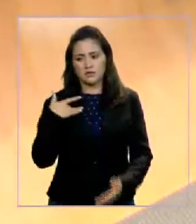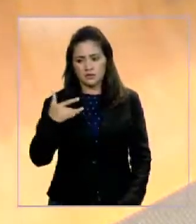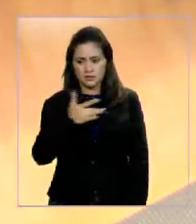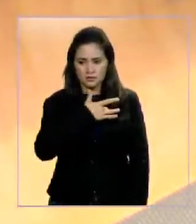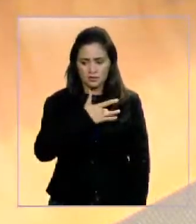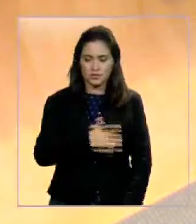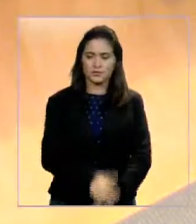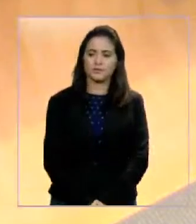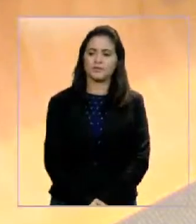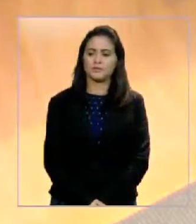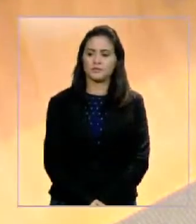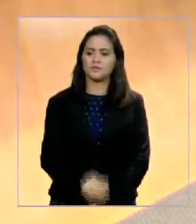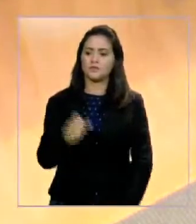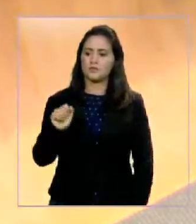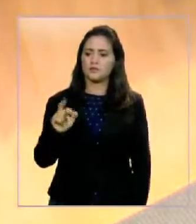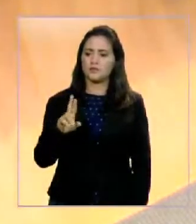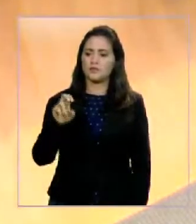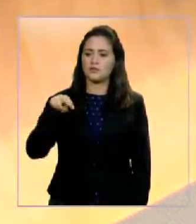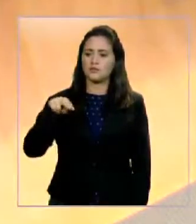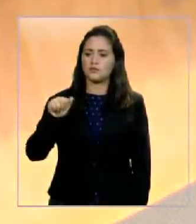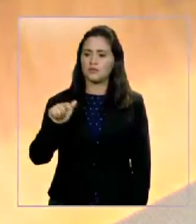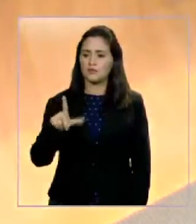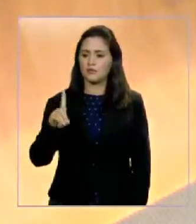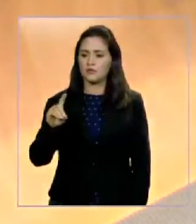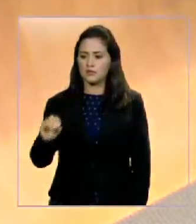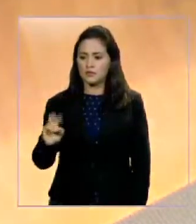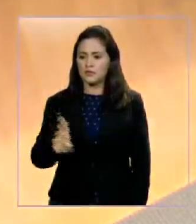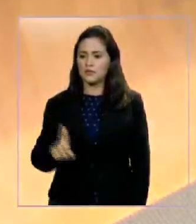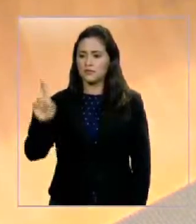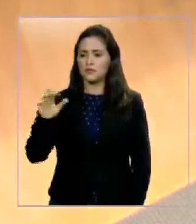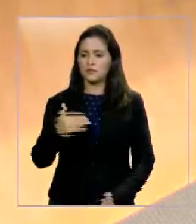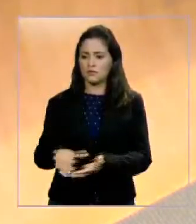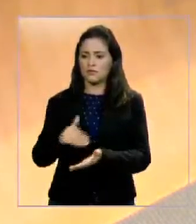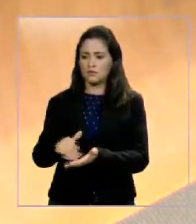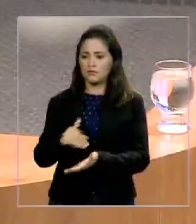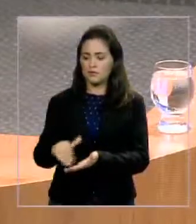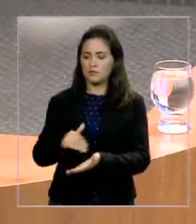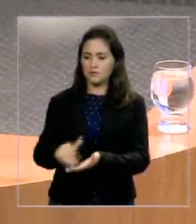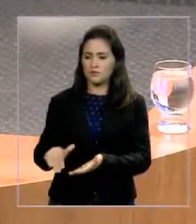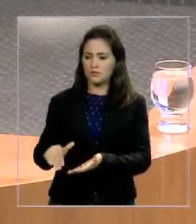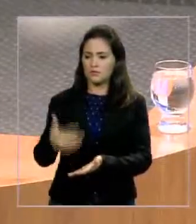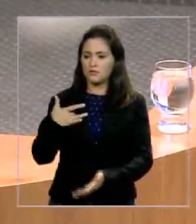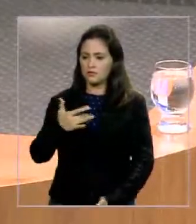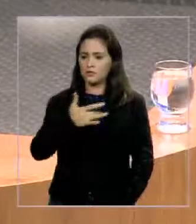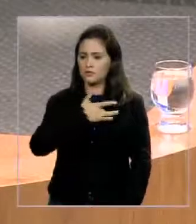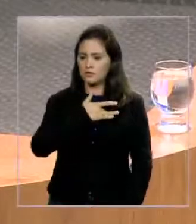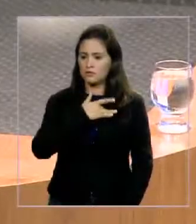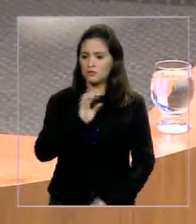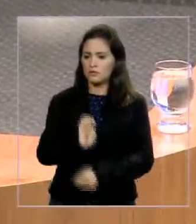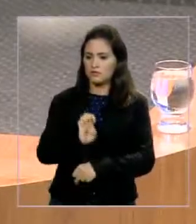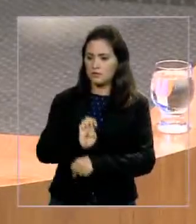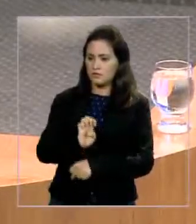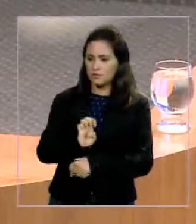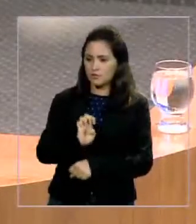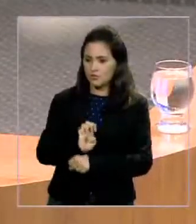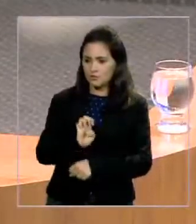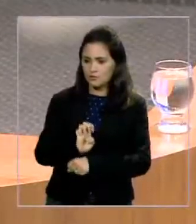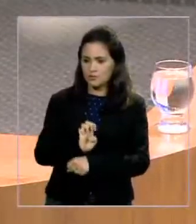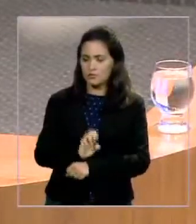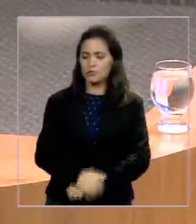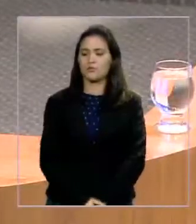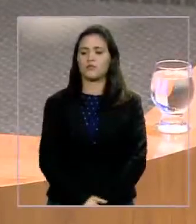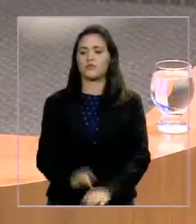doutor Arnaldo, representando a Secretaria de Estado de Saúde, e fizemos a complementação da mesa